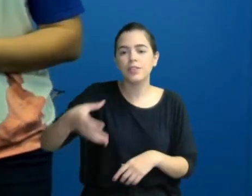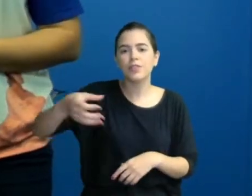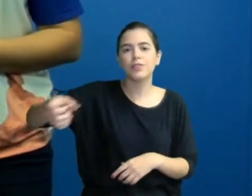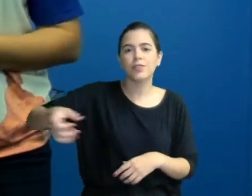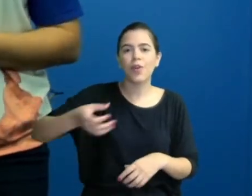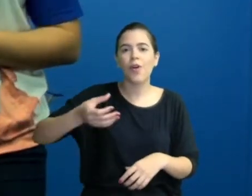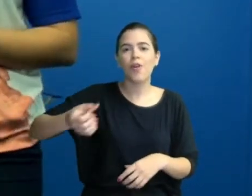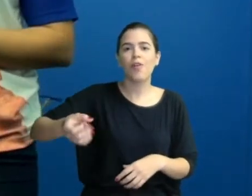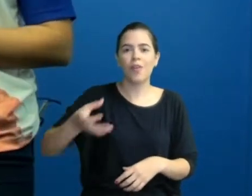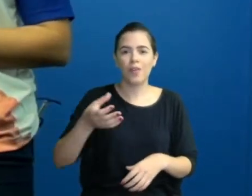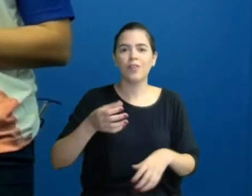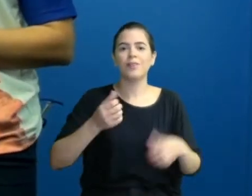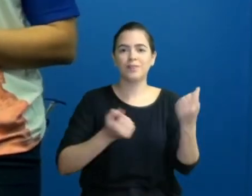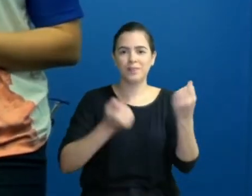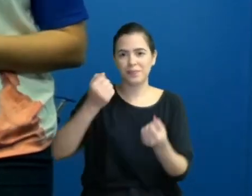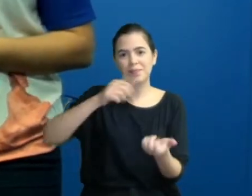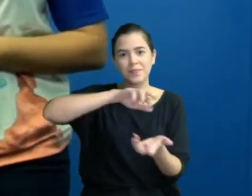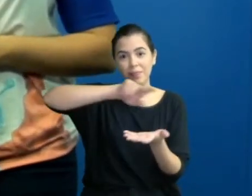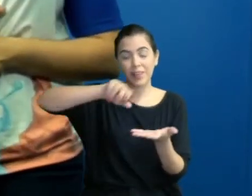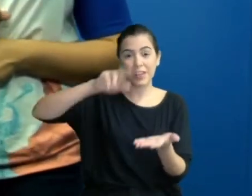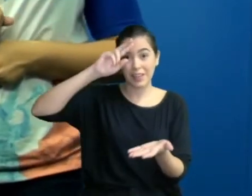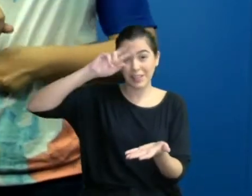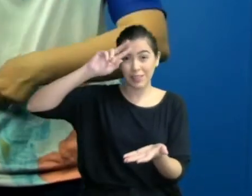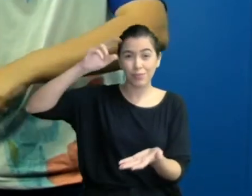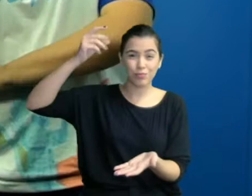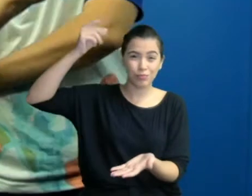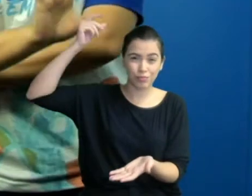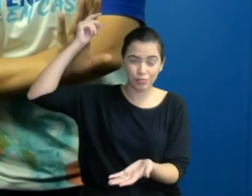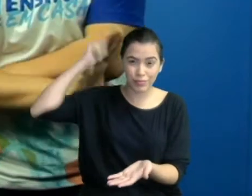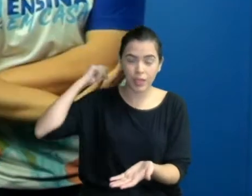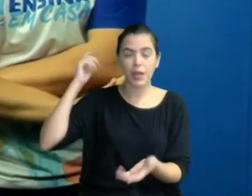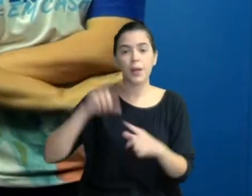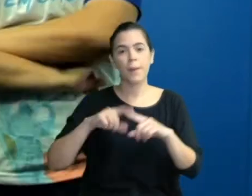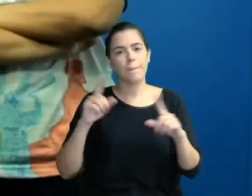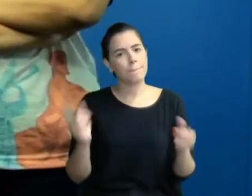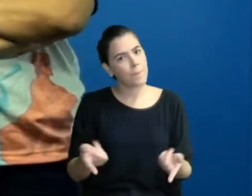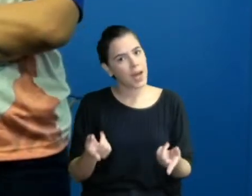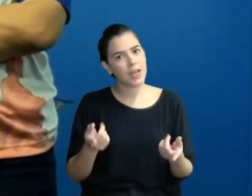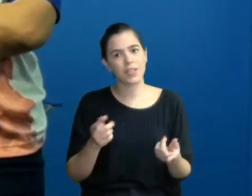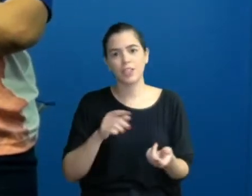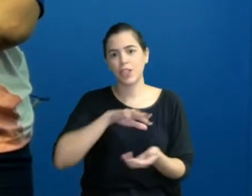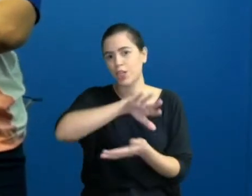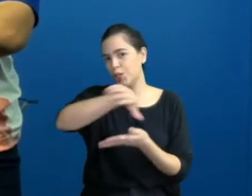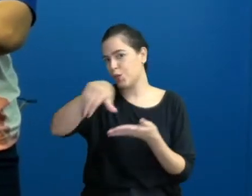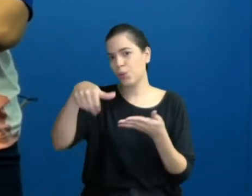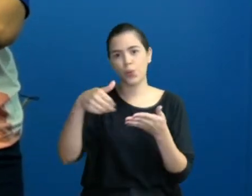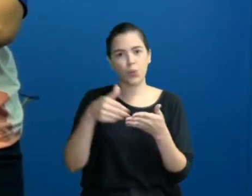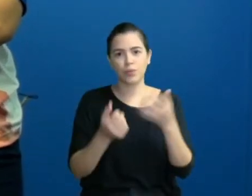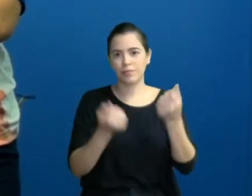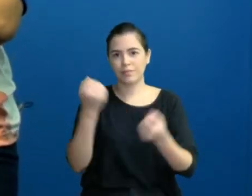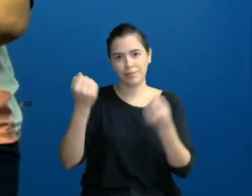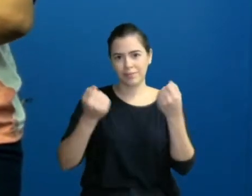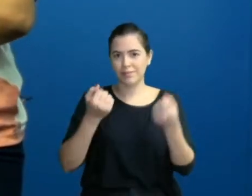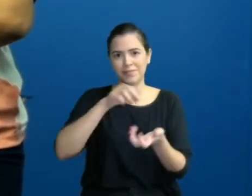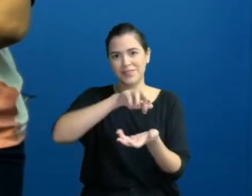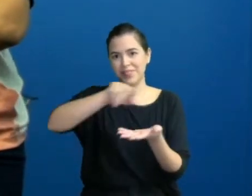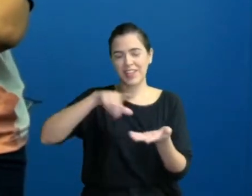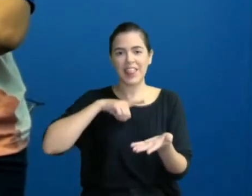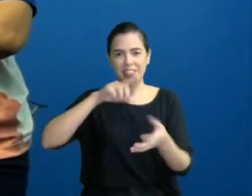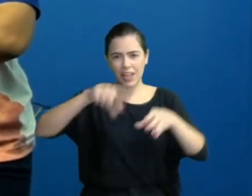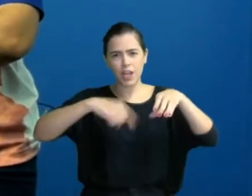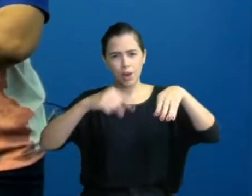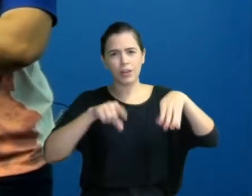de meios de transporte, desde aí da pré-história, tá certo? Mas nem todo meio de transporte tem roda. Você